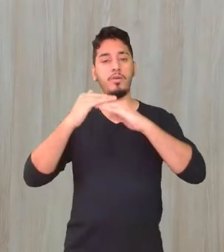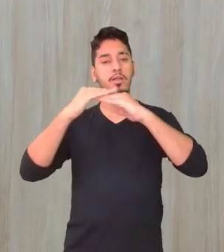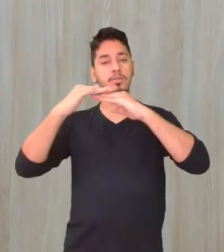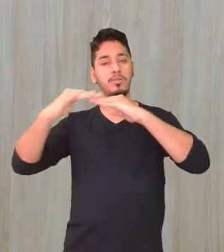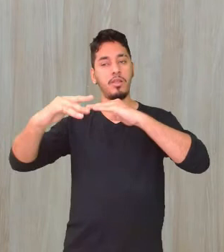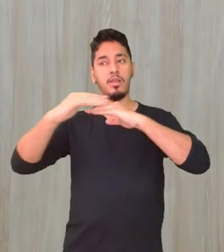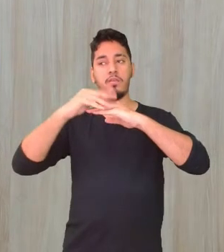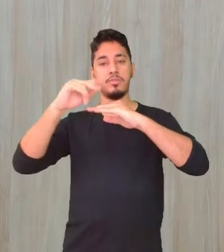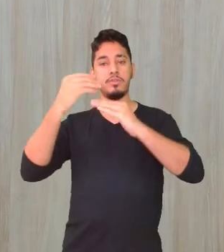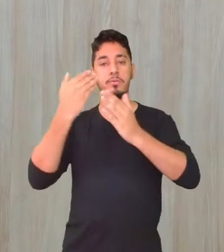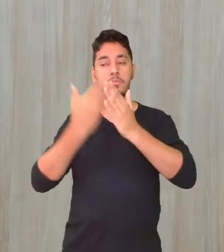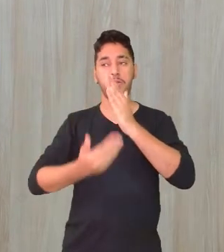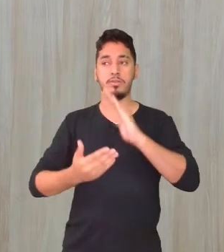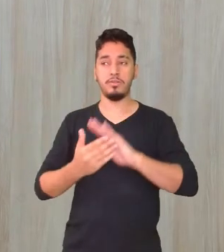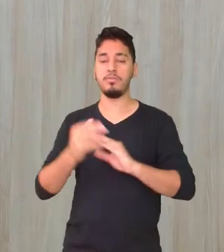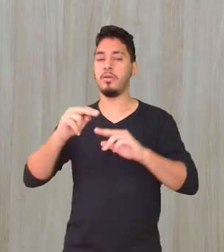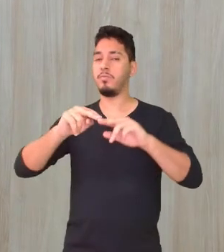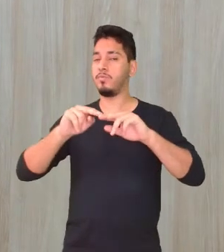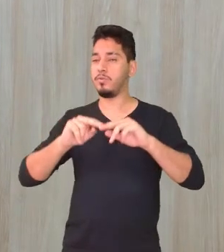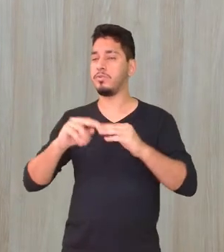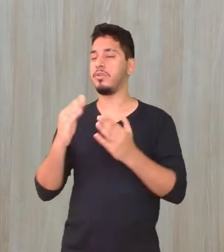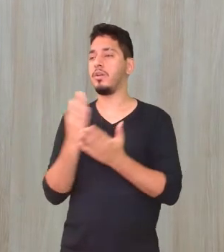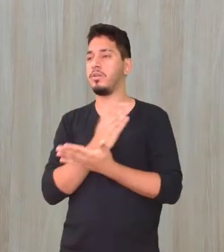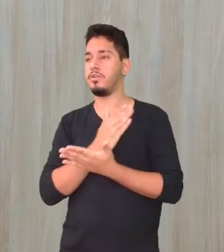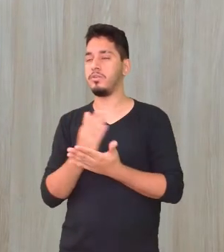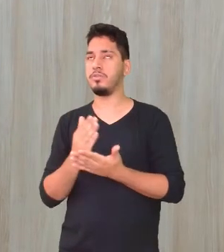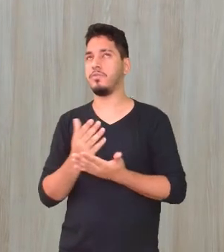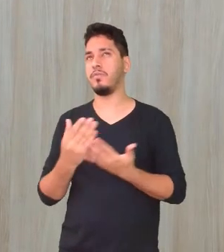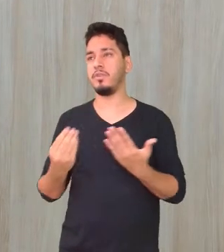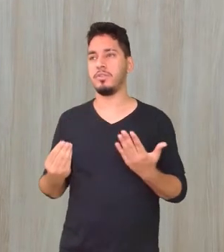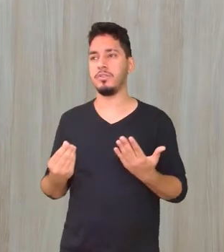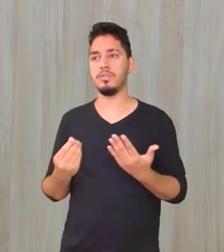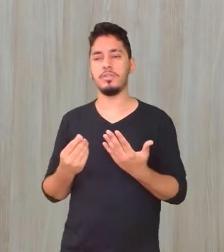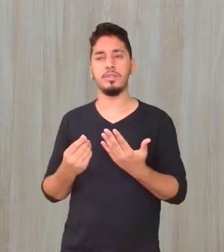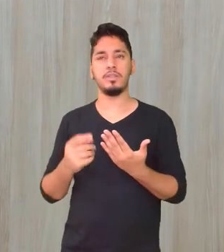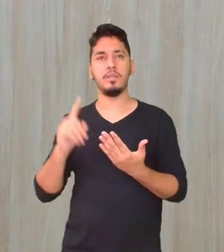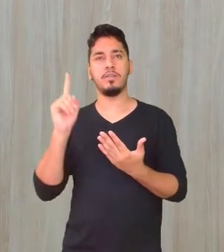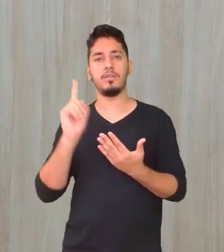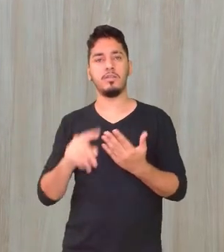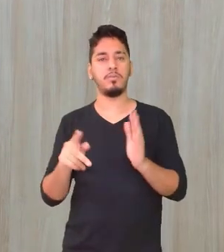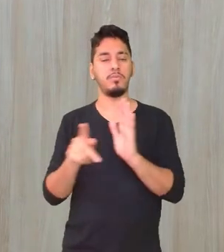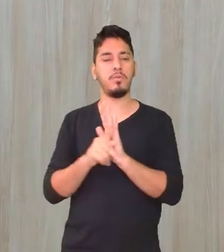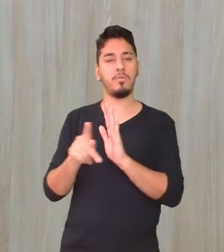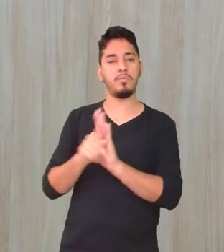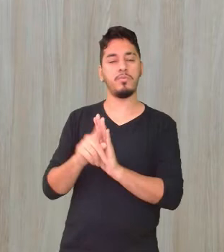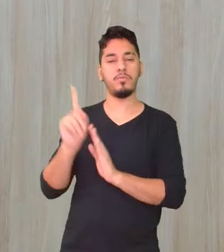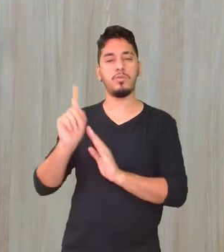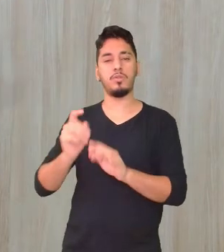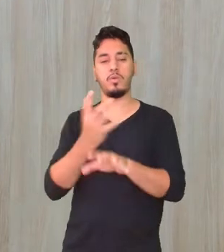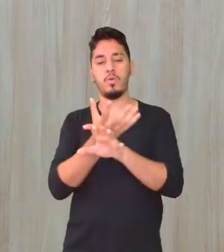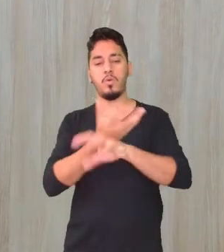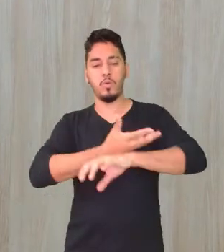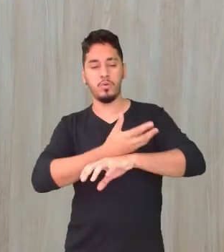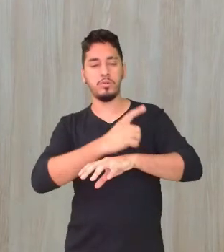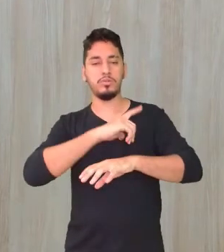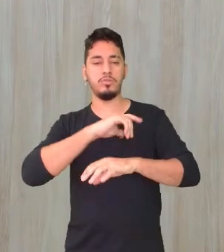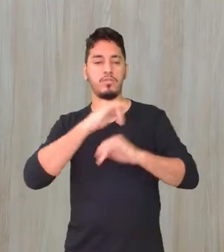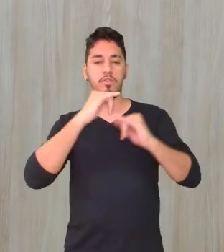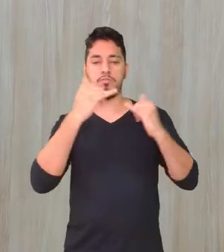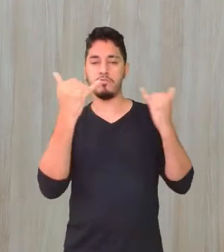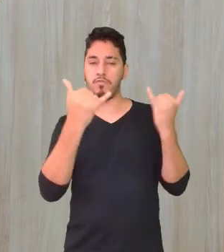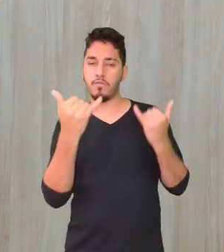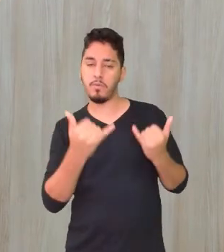vai ser perdido. Então, é por isso que muitas vezes até nessa questão de fósseis e tudo mais, né? Se tiver alguma informação